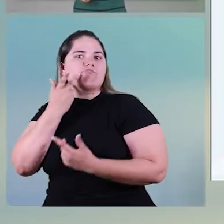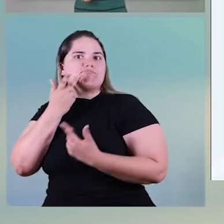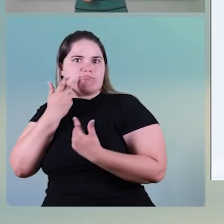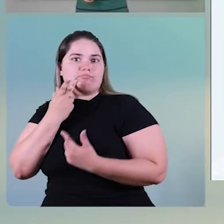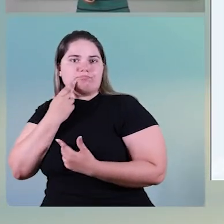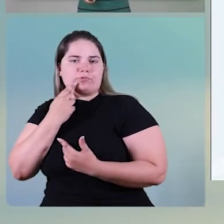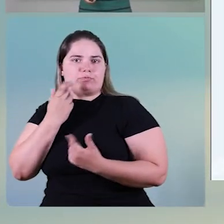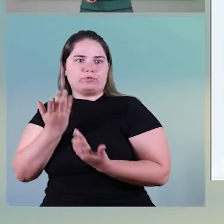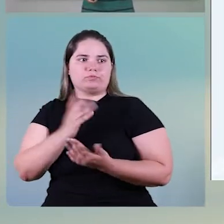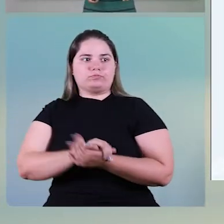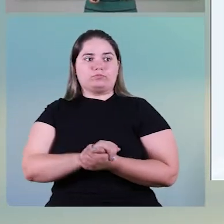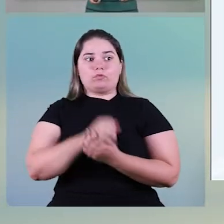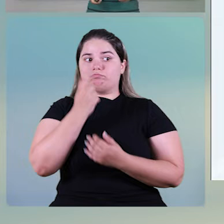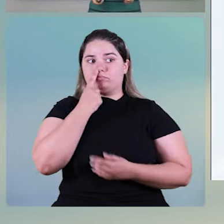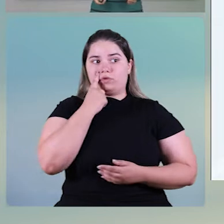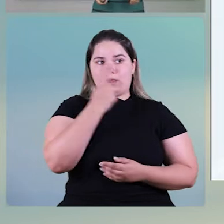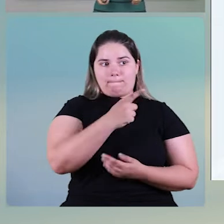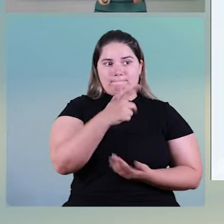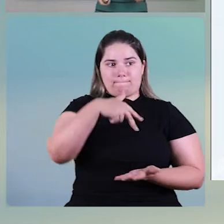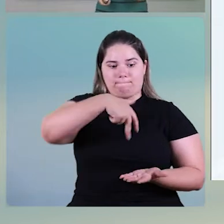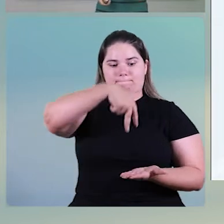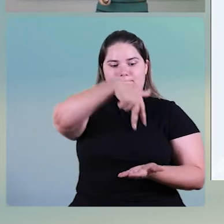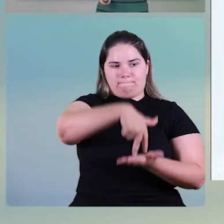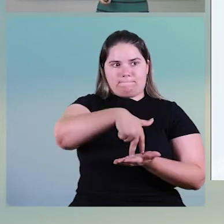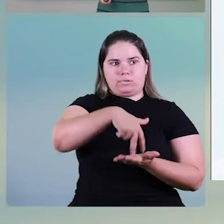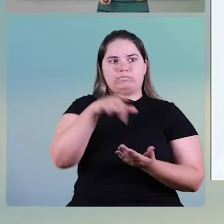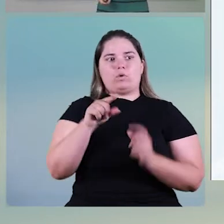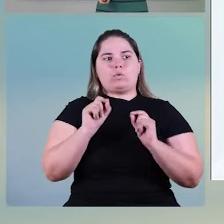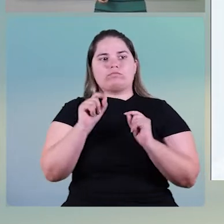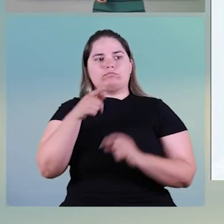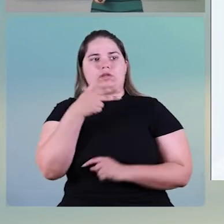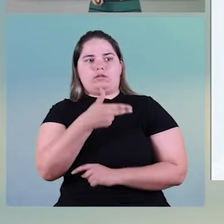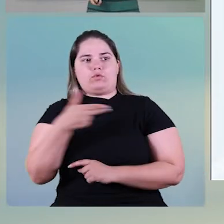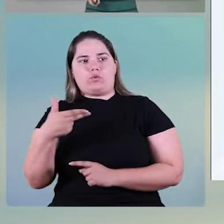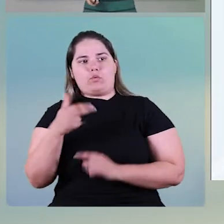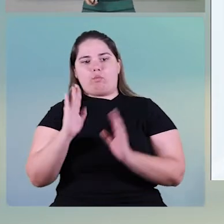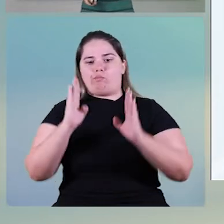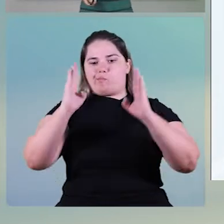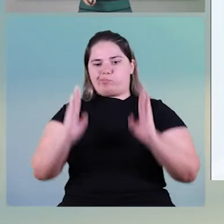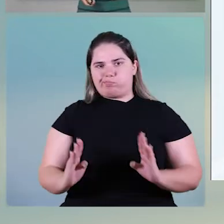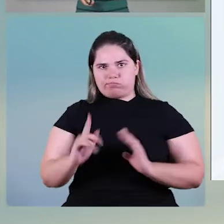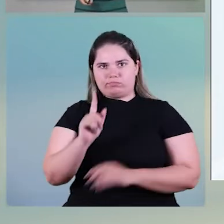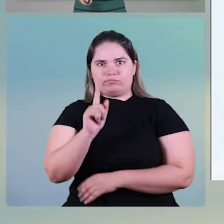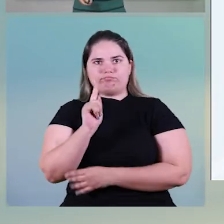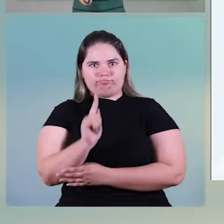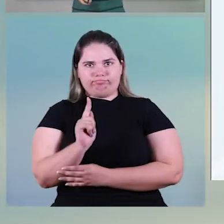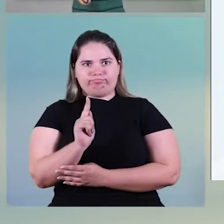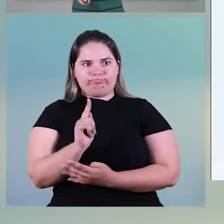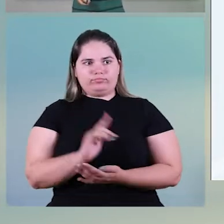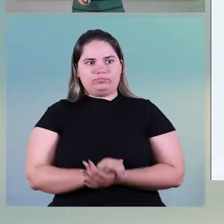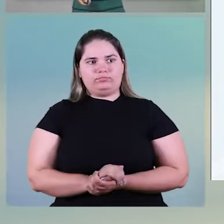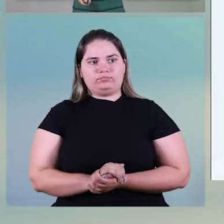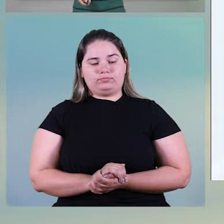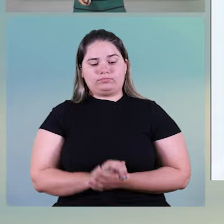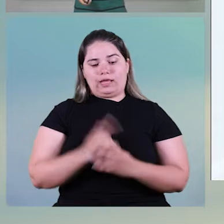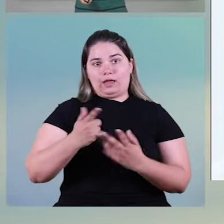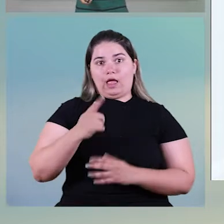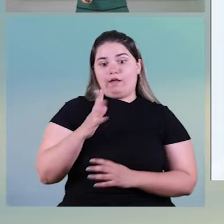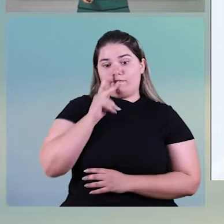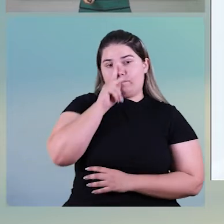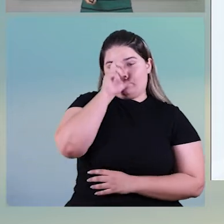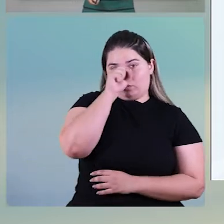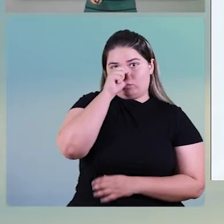ao módulo da força gravitacional que a Terra exerce sobre os objetos. E a força normal é uma força